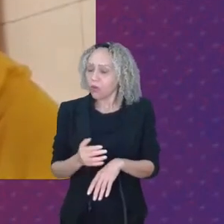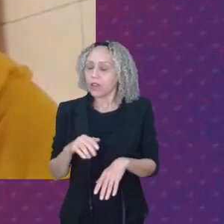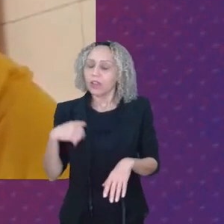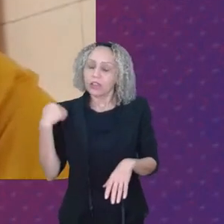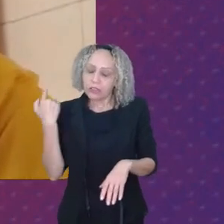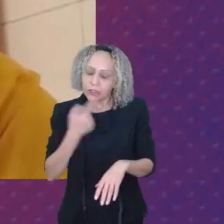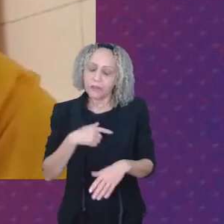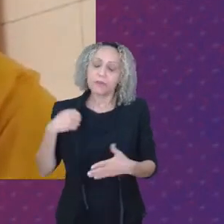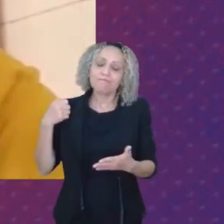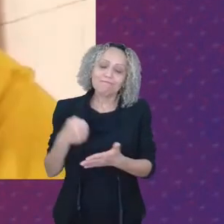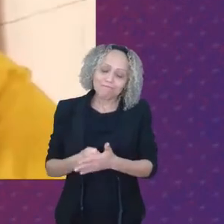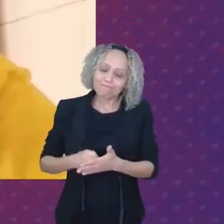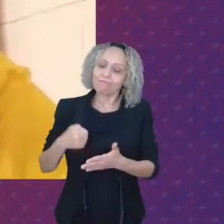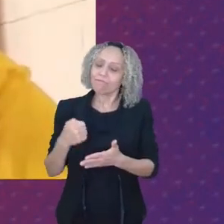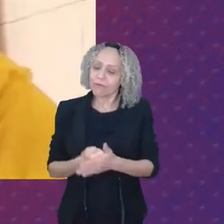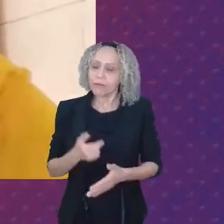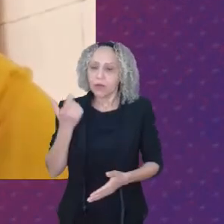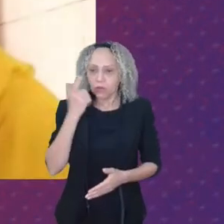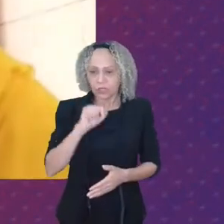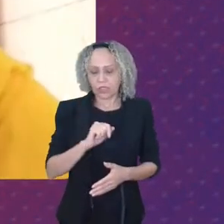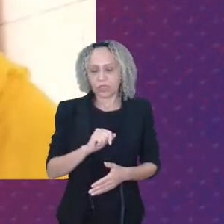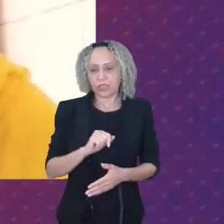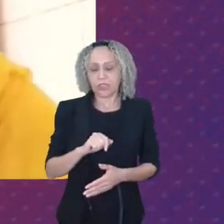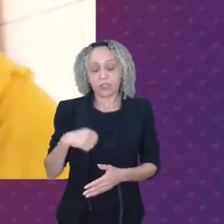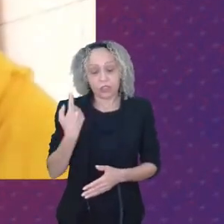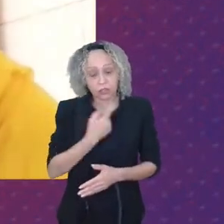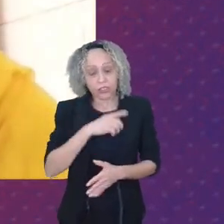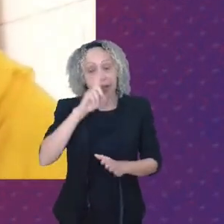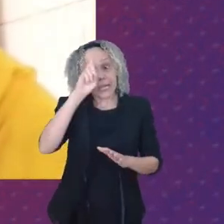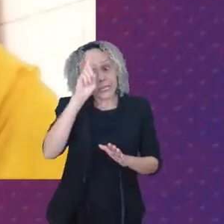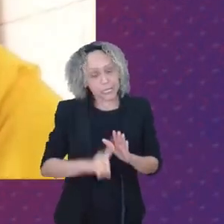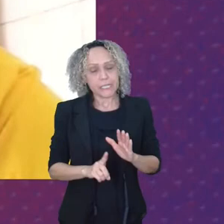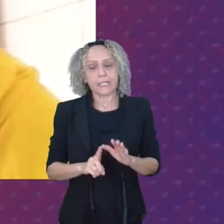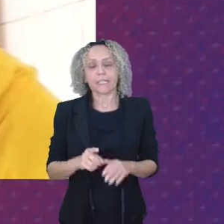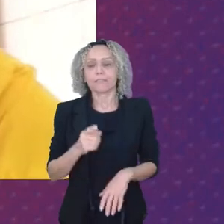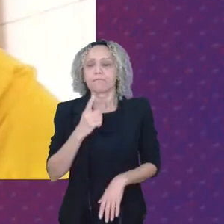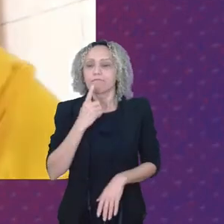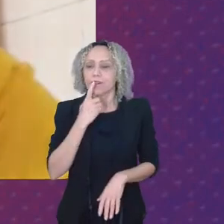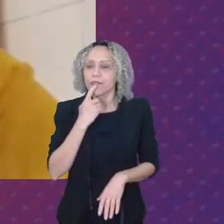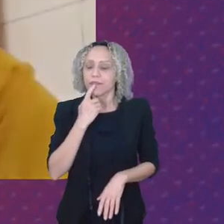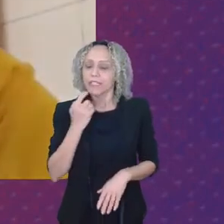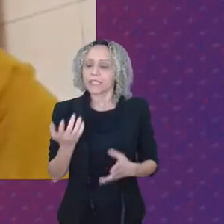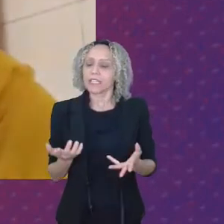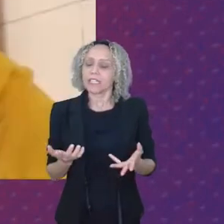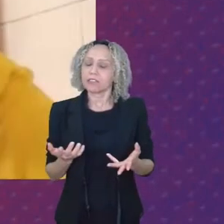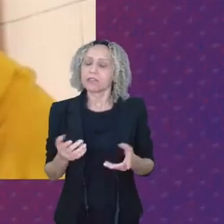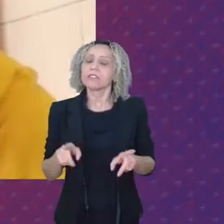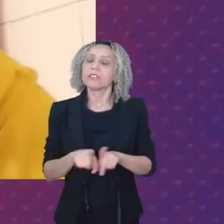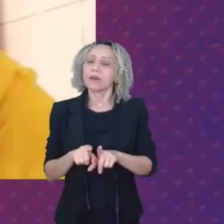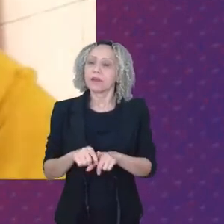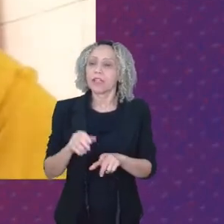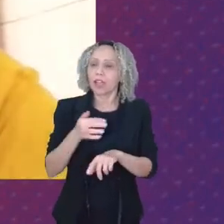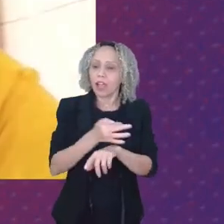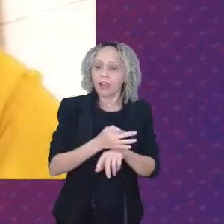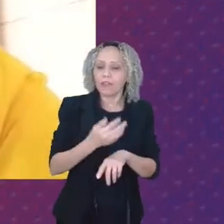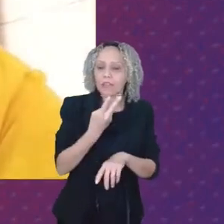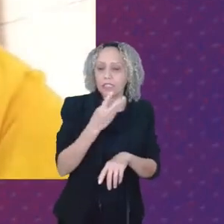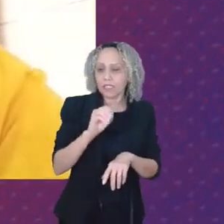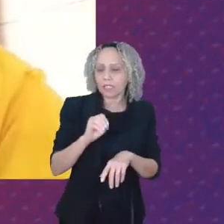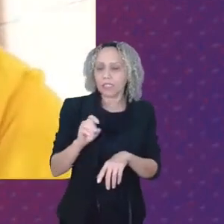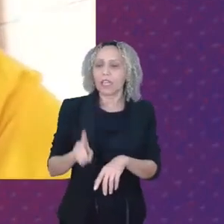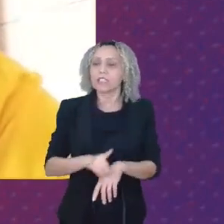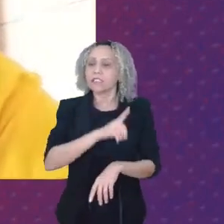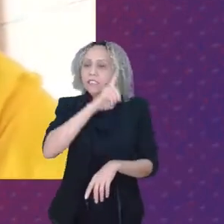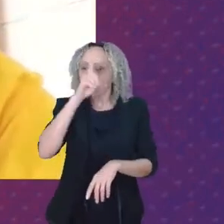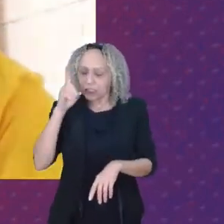classe trabalhadora, e como tal, a gente tinha direito aos feriados. E as férias de 30 dias, que até então era 20 dias. Então,